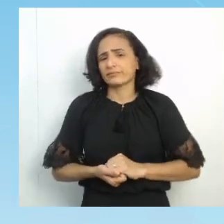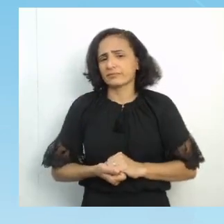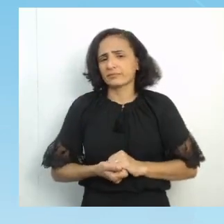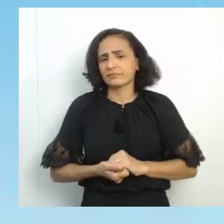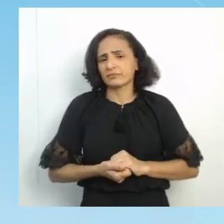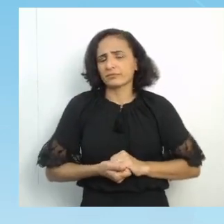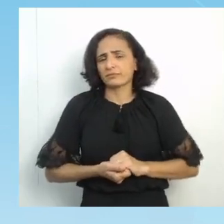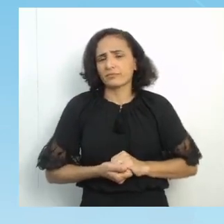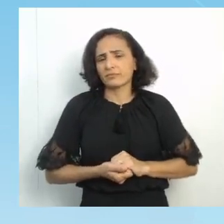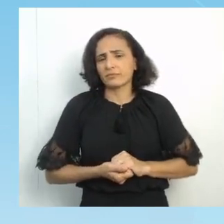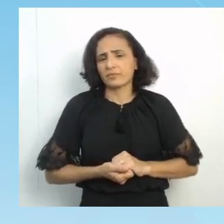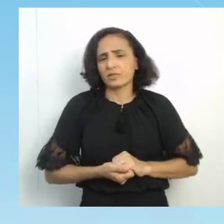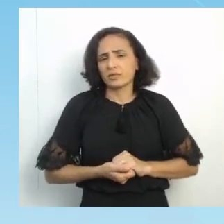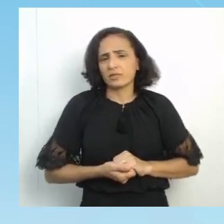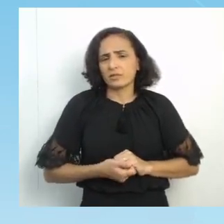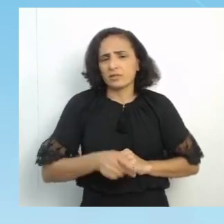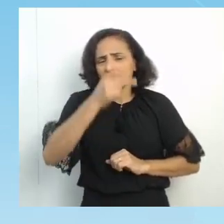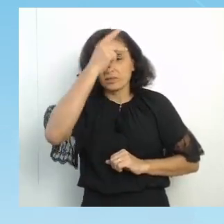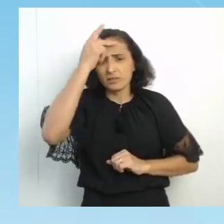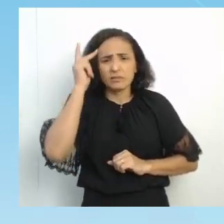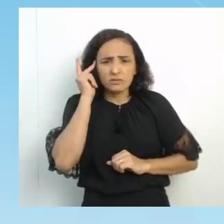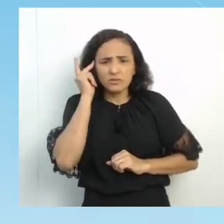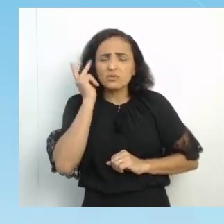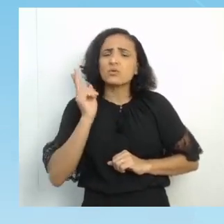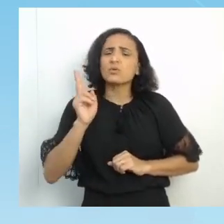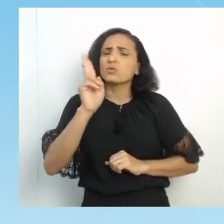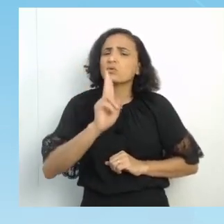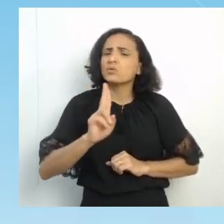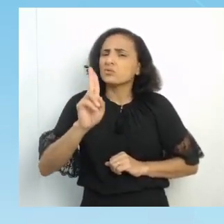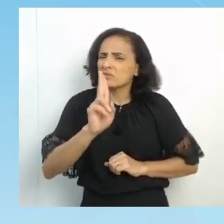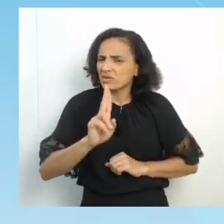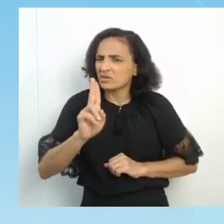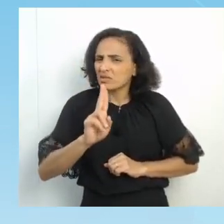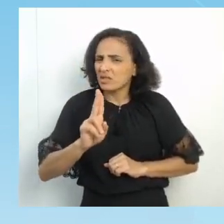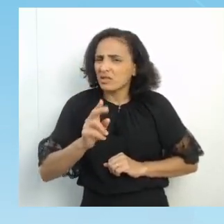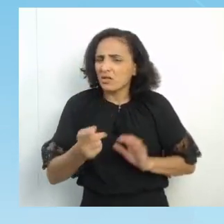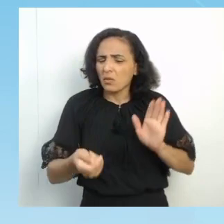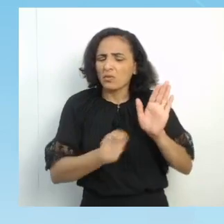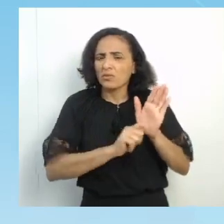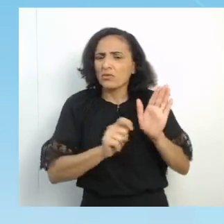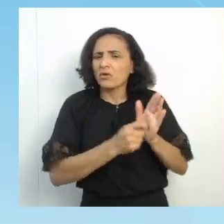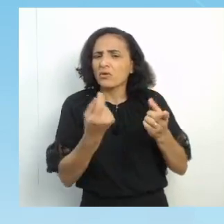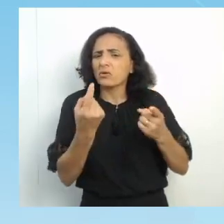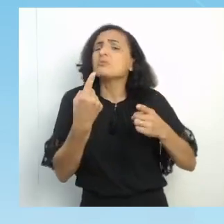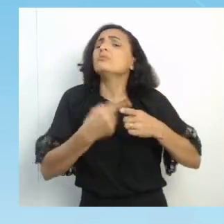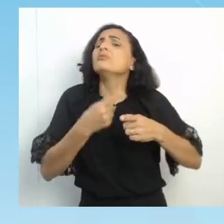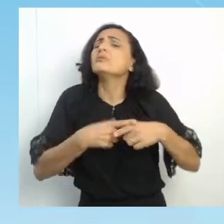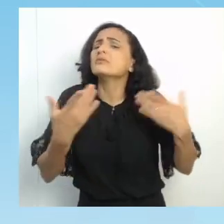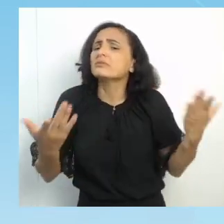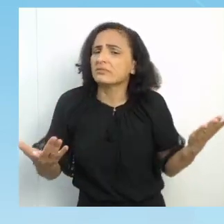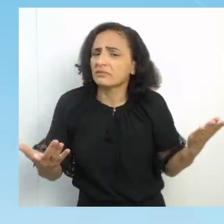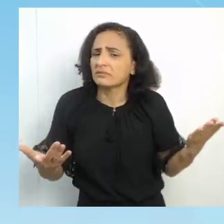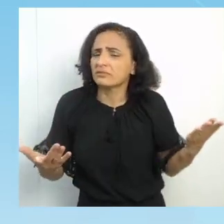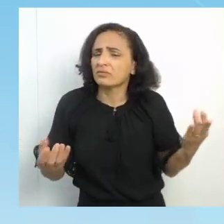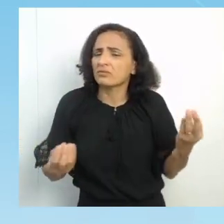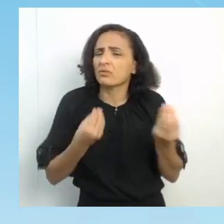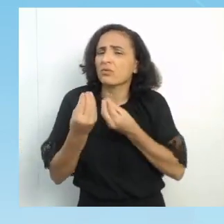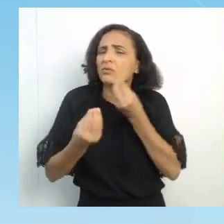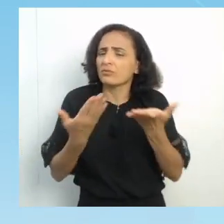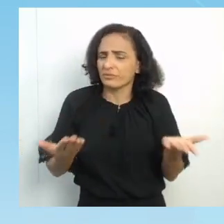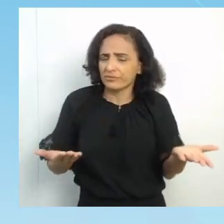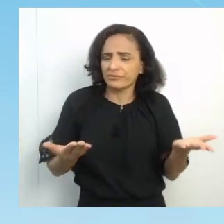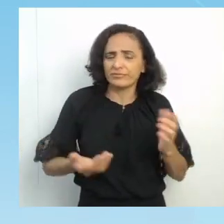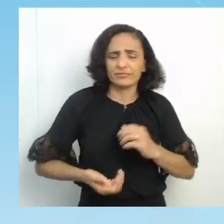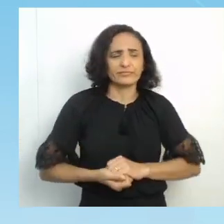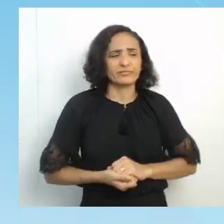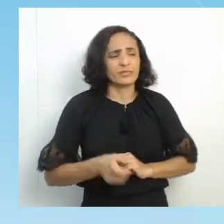usa drogas? Né? Todo mundo já se perguntou por que será que aquele fulaninho começou a usar drogas, né? A gente tem